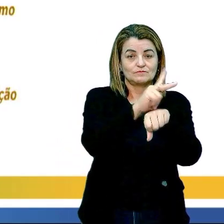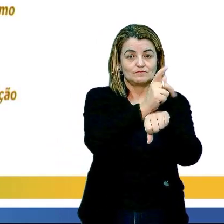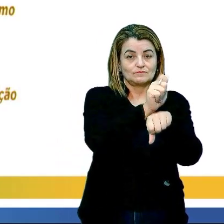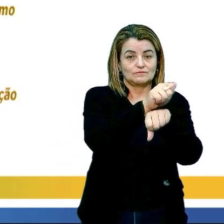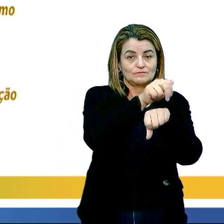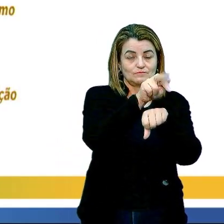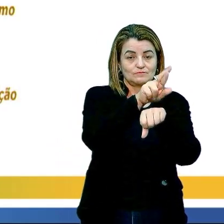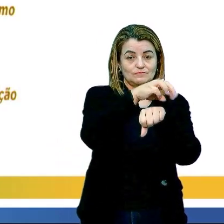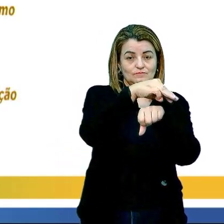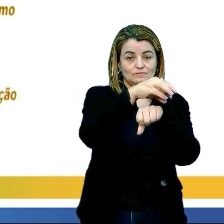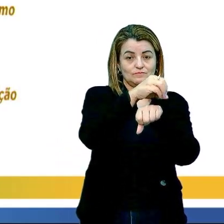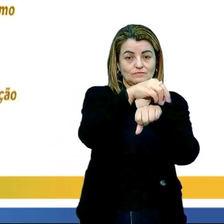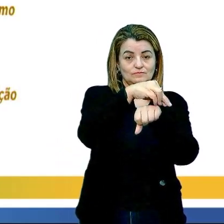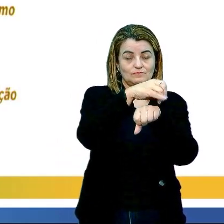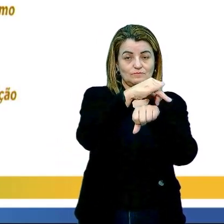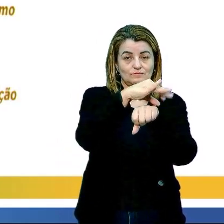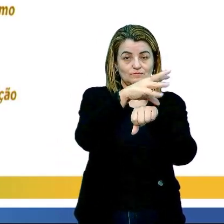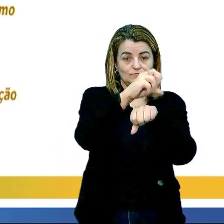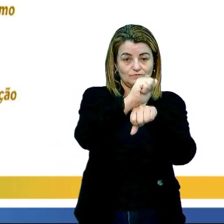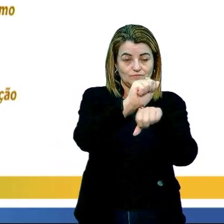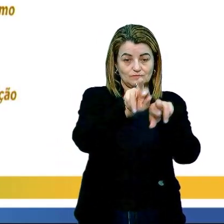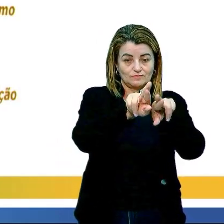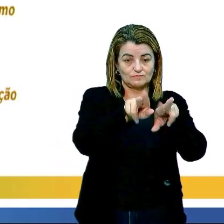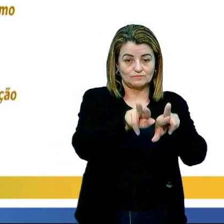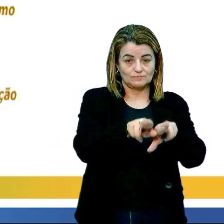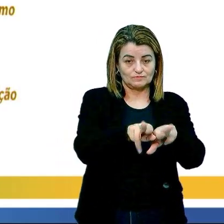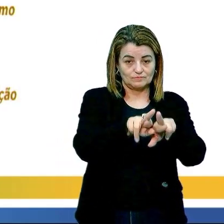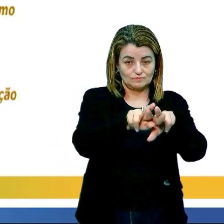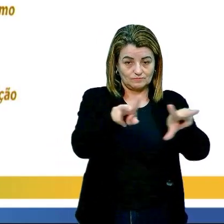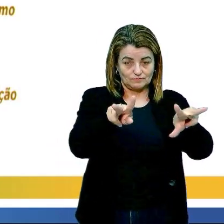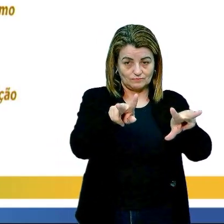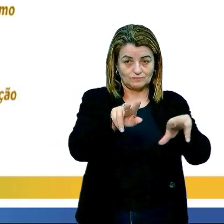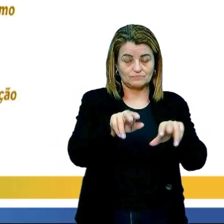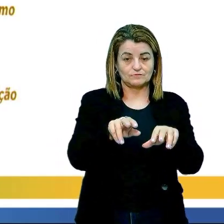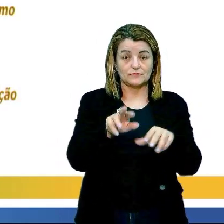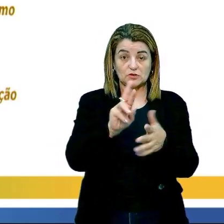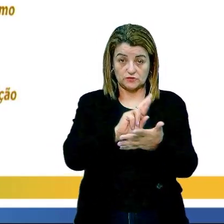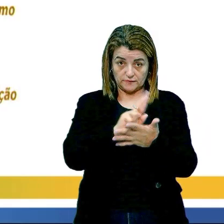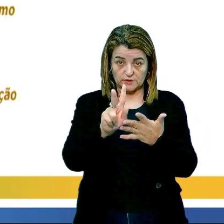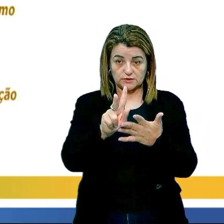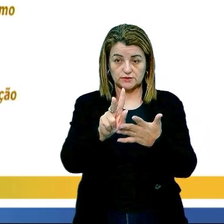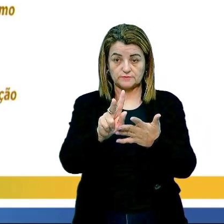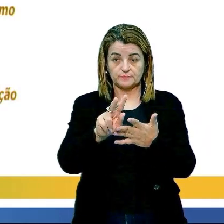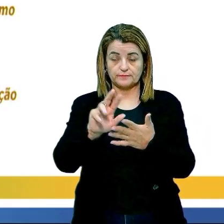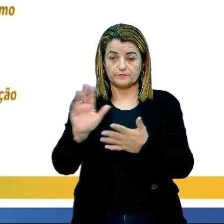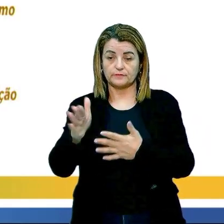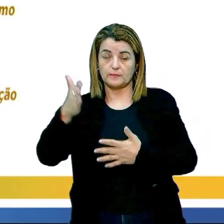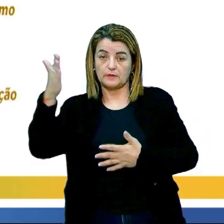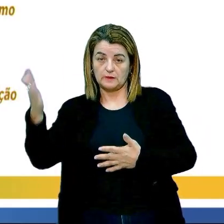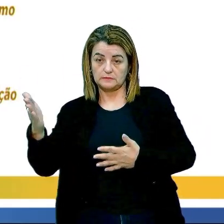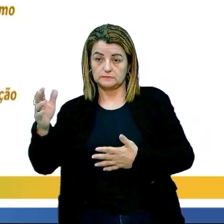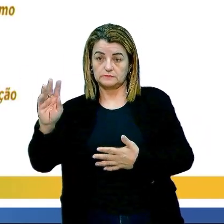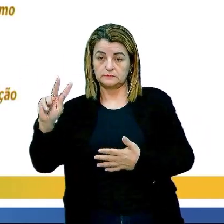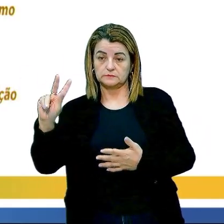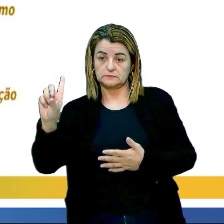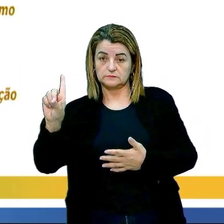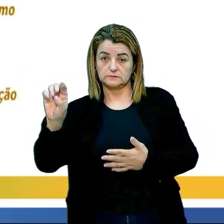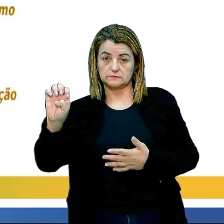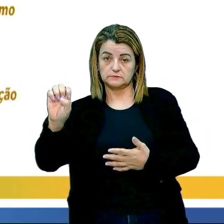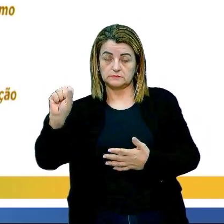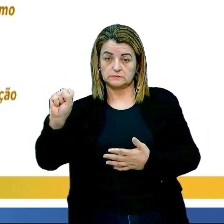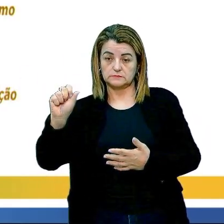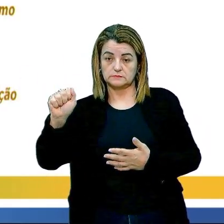população, canibalismo e competição, isso é desarmonia. E as interespecíficas